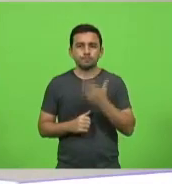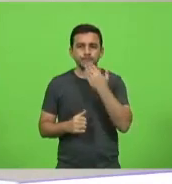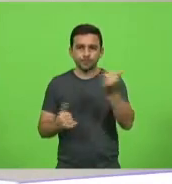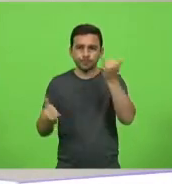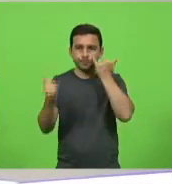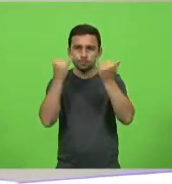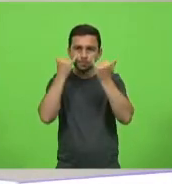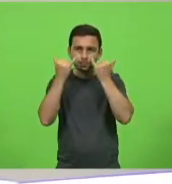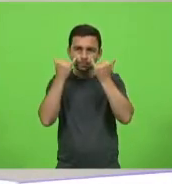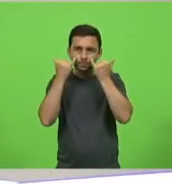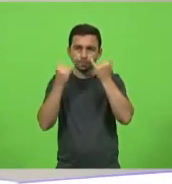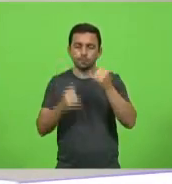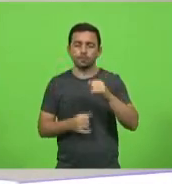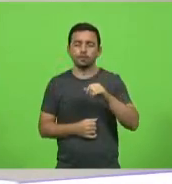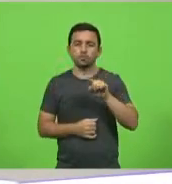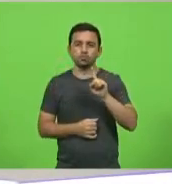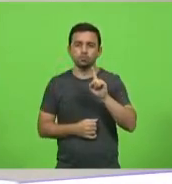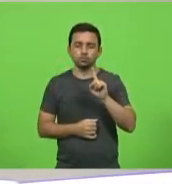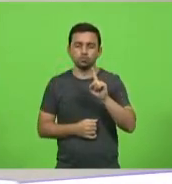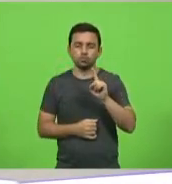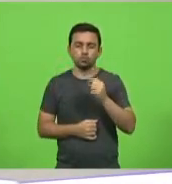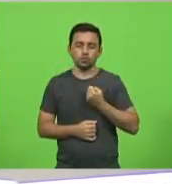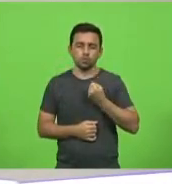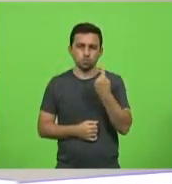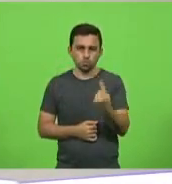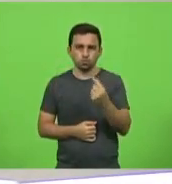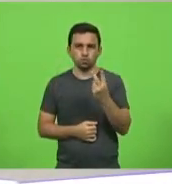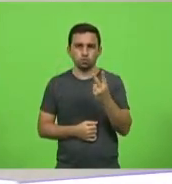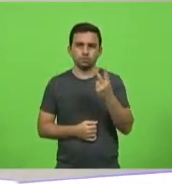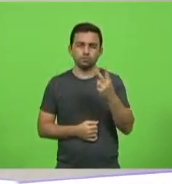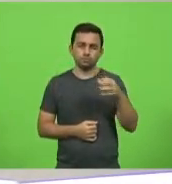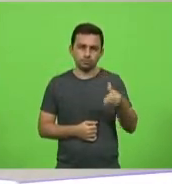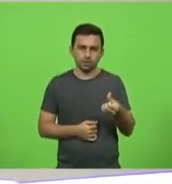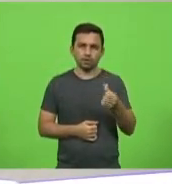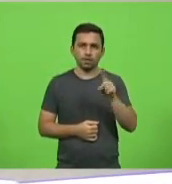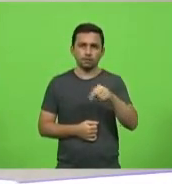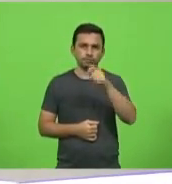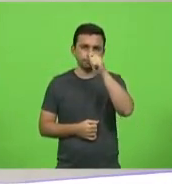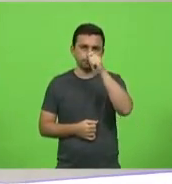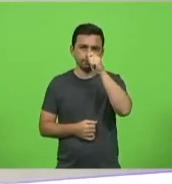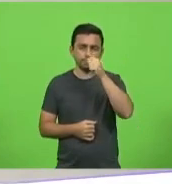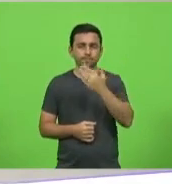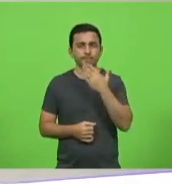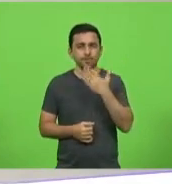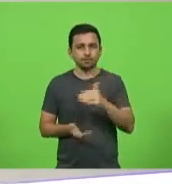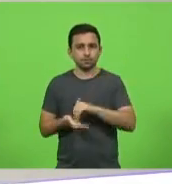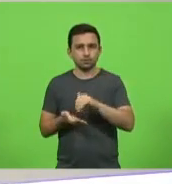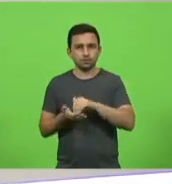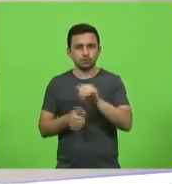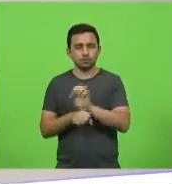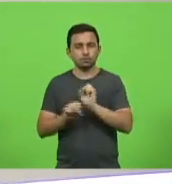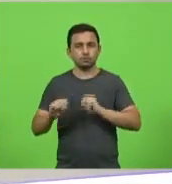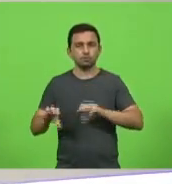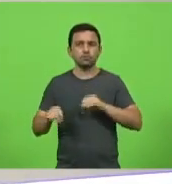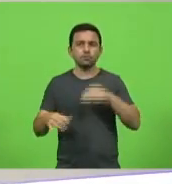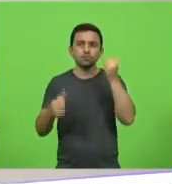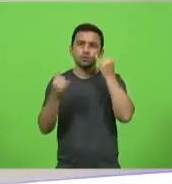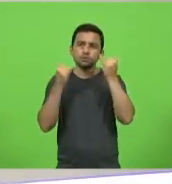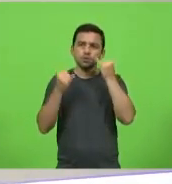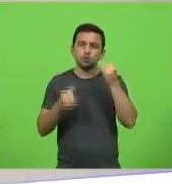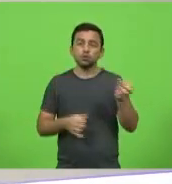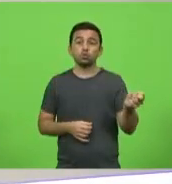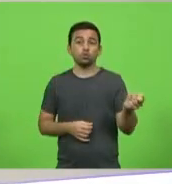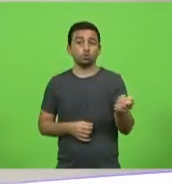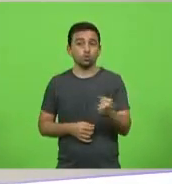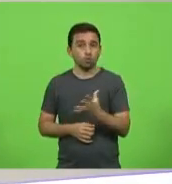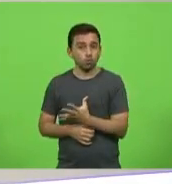informação, número 126. Autor, deputado João Amin. Solicitando ao secretário do Estado de Educação informações atualizadas